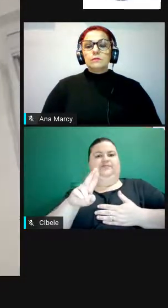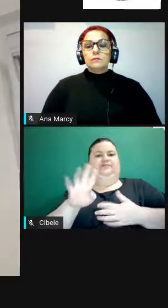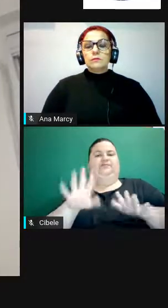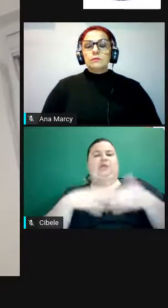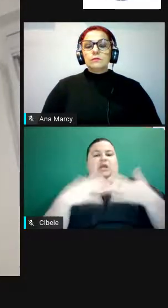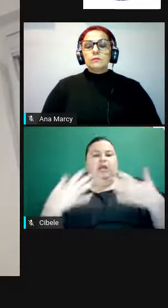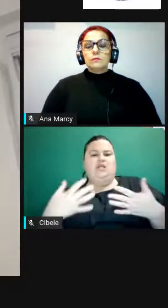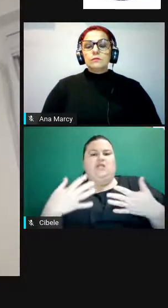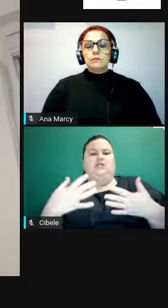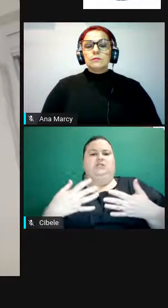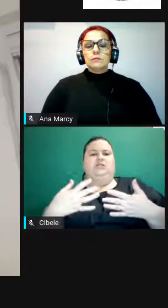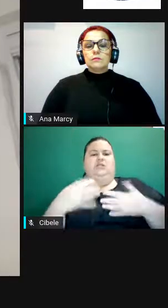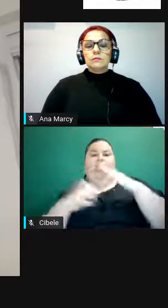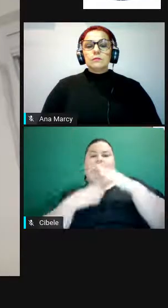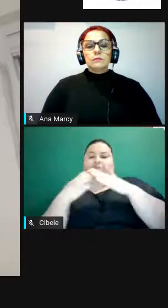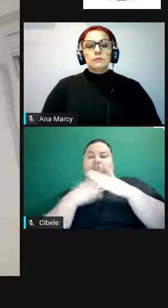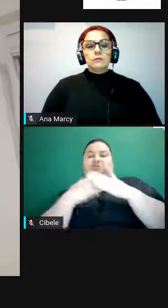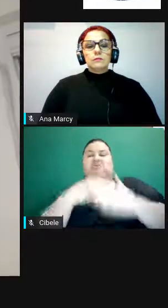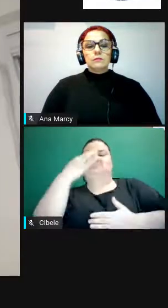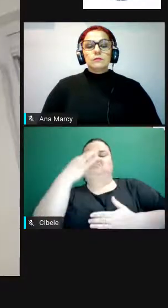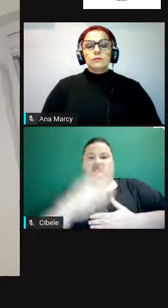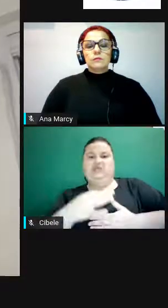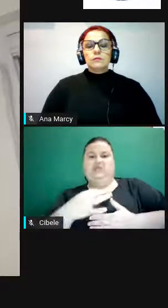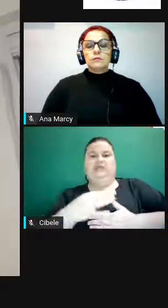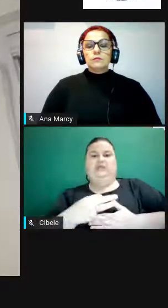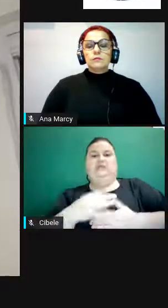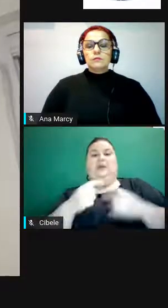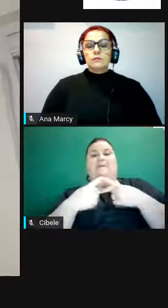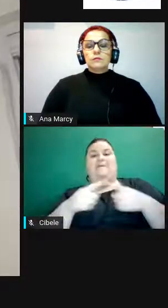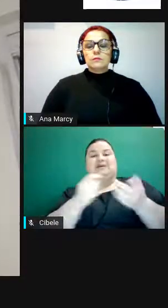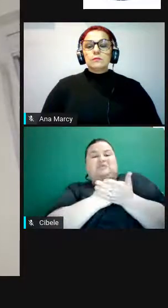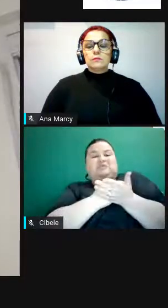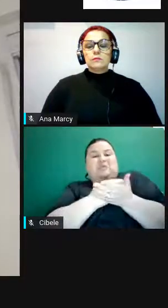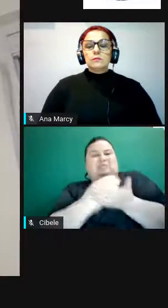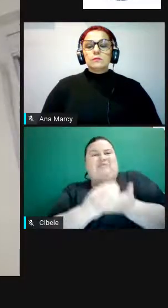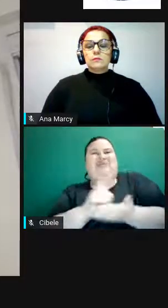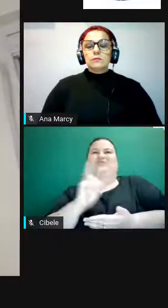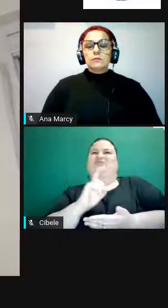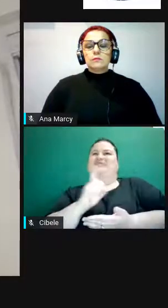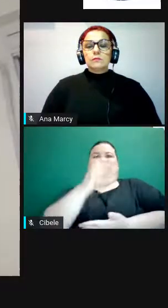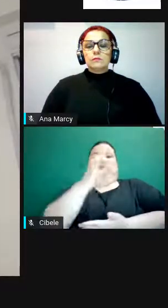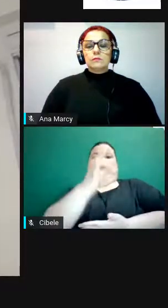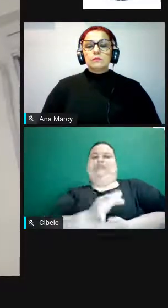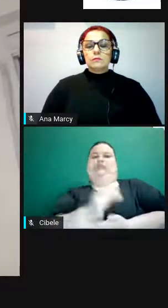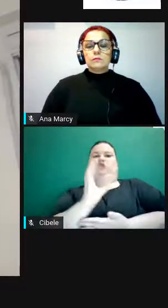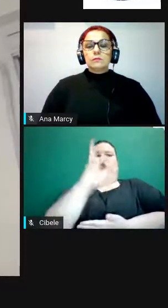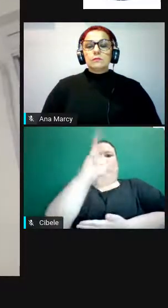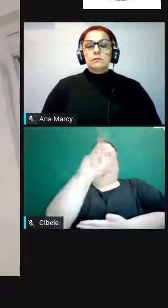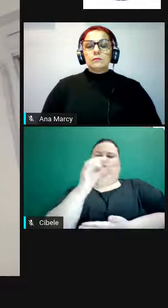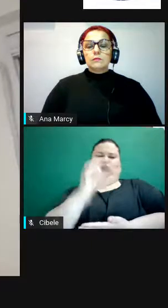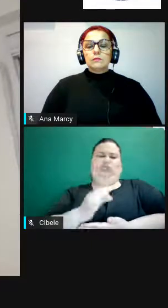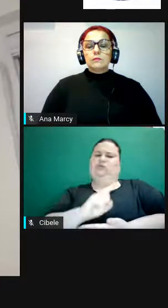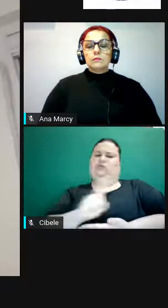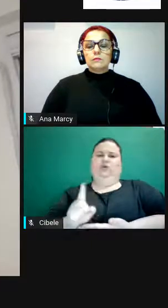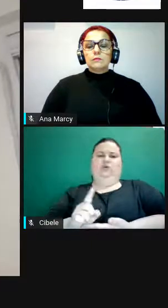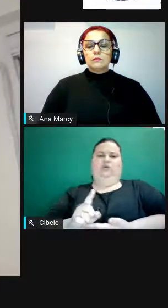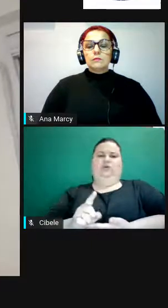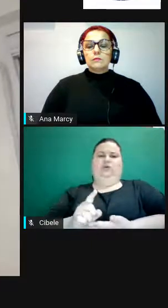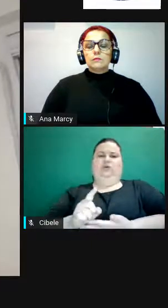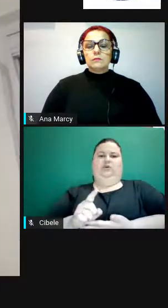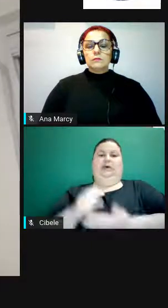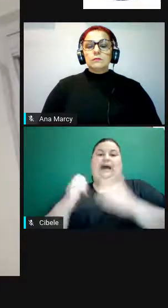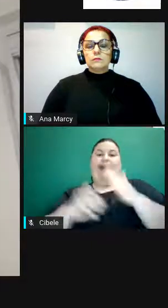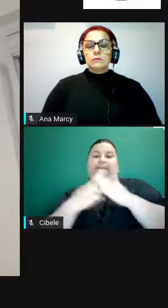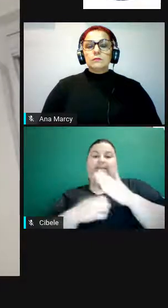dá certo né A nossa empresa dar certo mas claro que no começo as coisas não davam tão certo assim né É por muito tempo a empresa foi aberta em